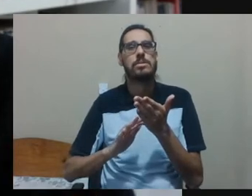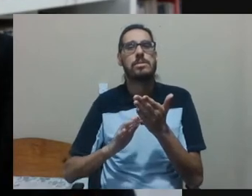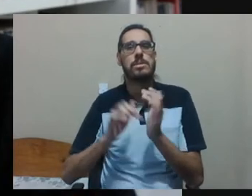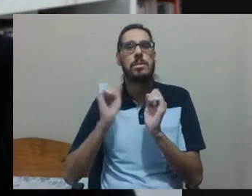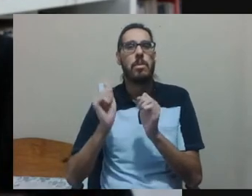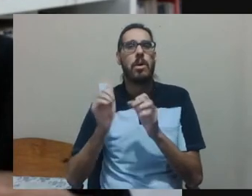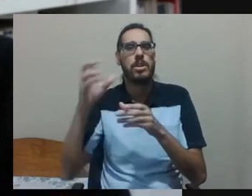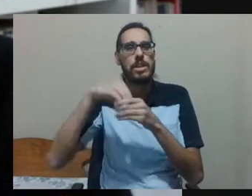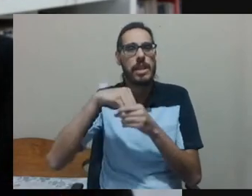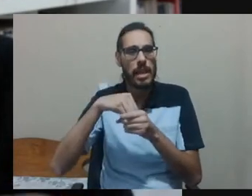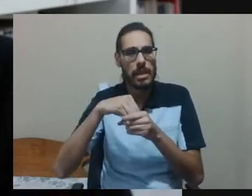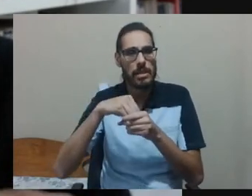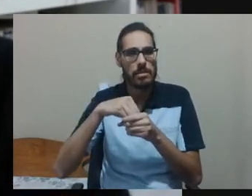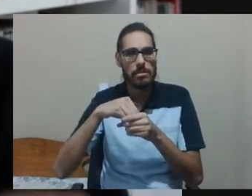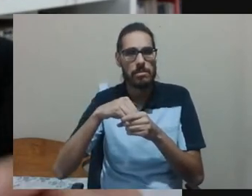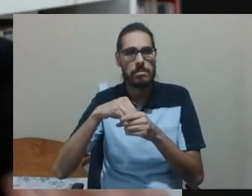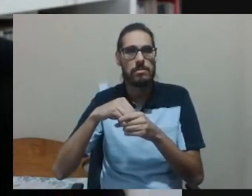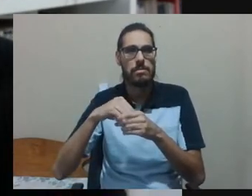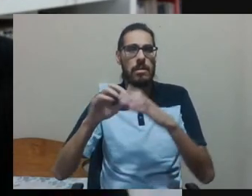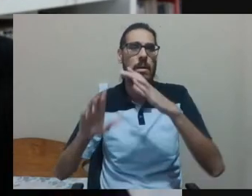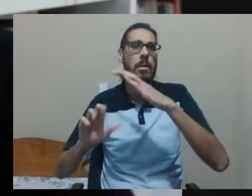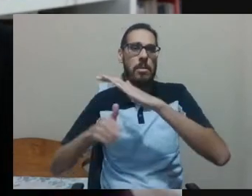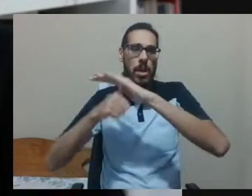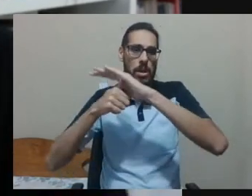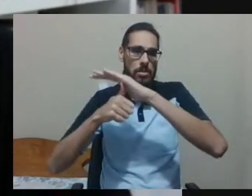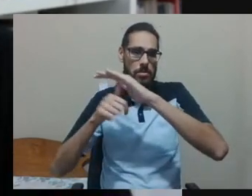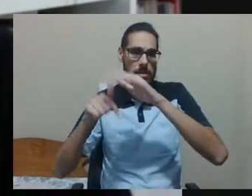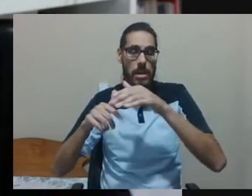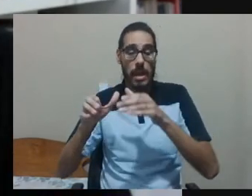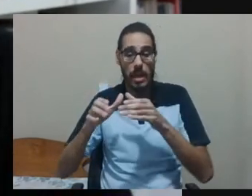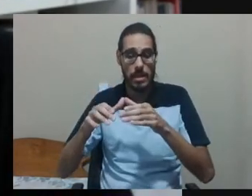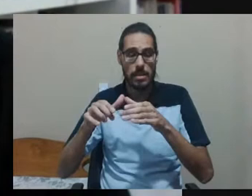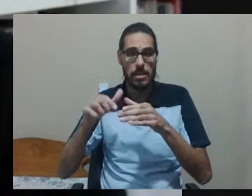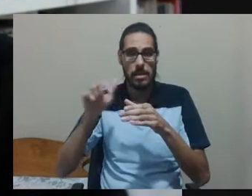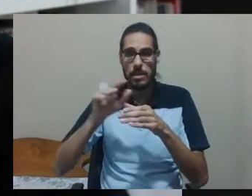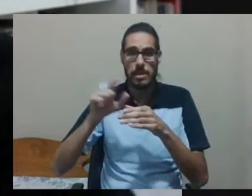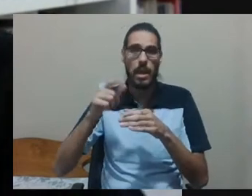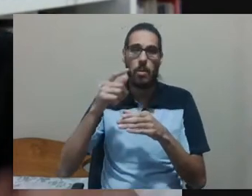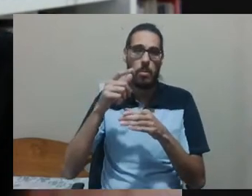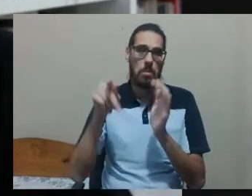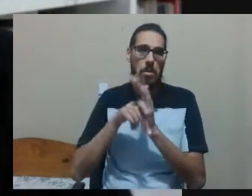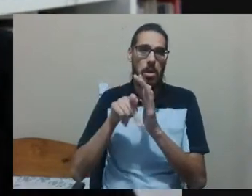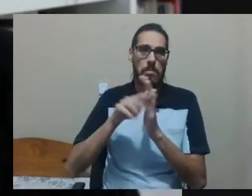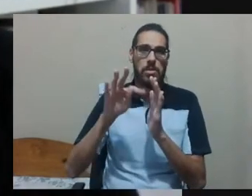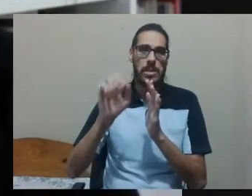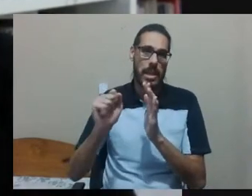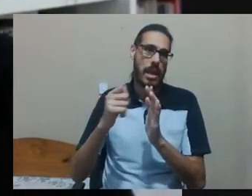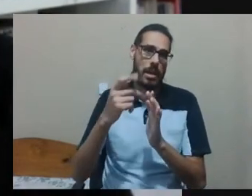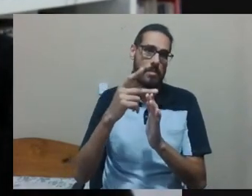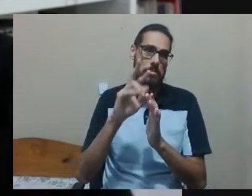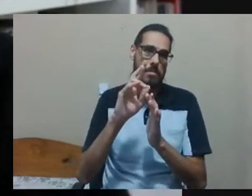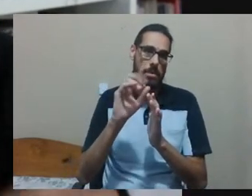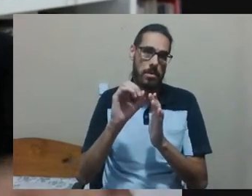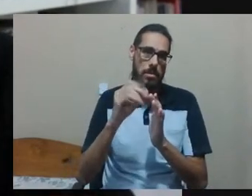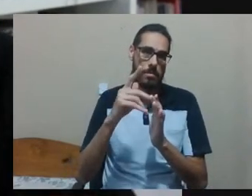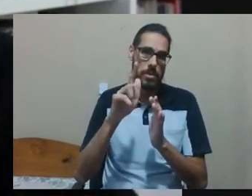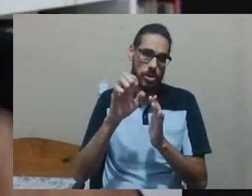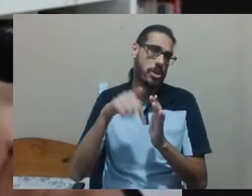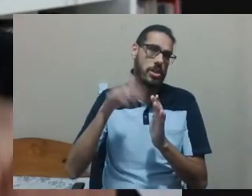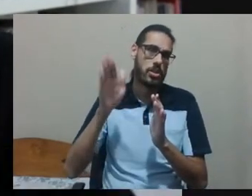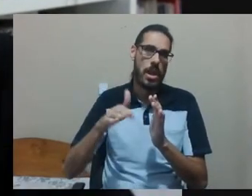aí sim, com a alocação de técnicos que já existem, não dos que estão na Pró-PG, que esses já estão sobrecarregados, mas